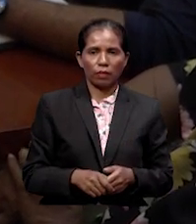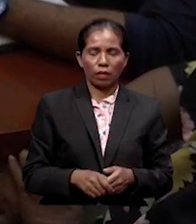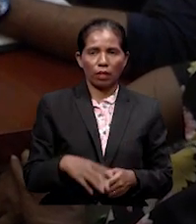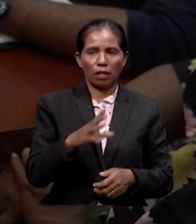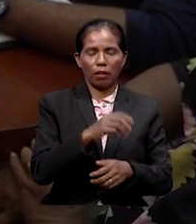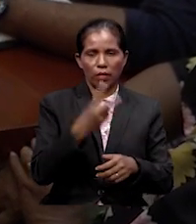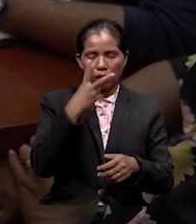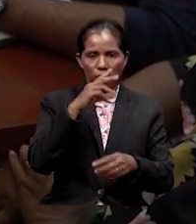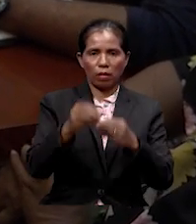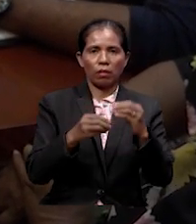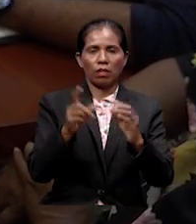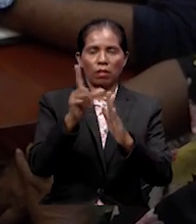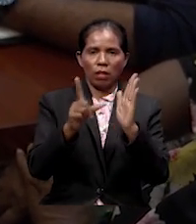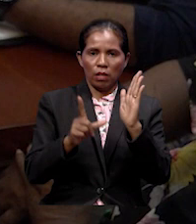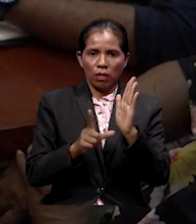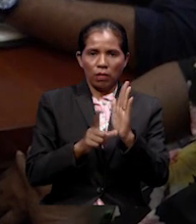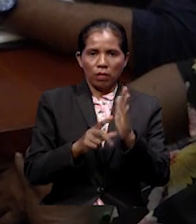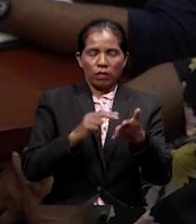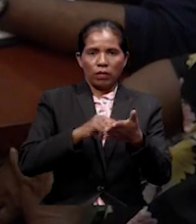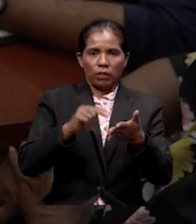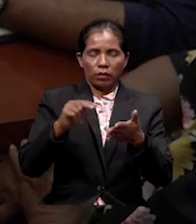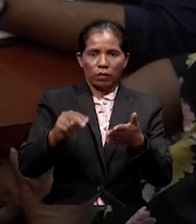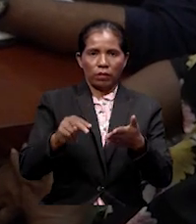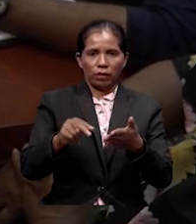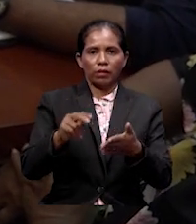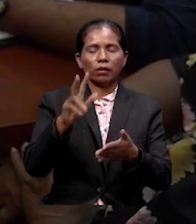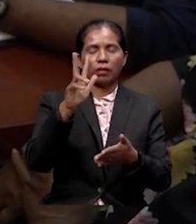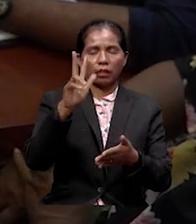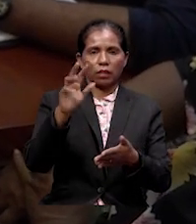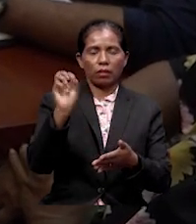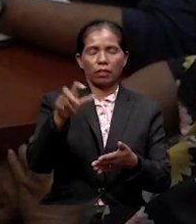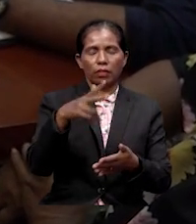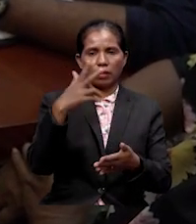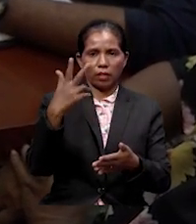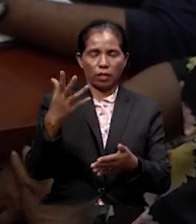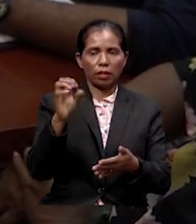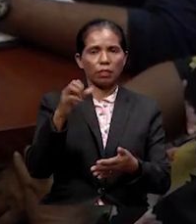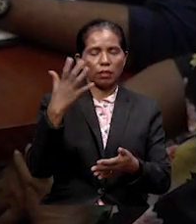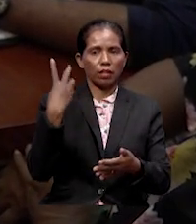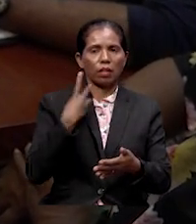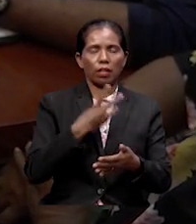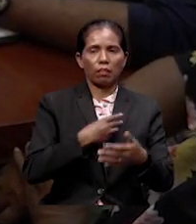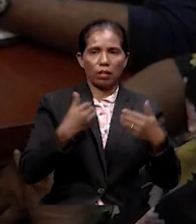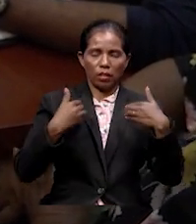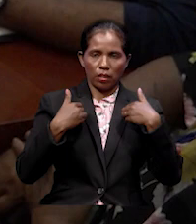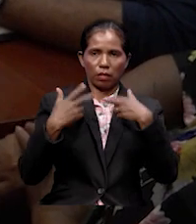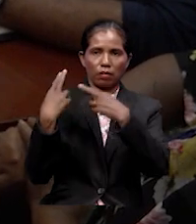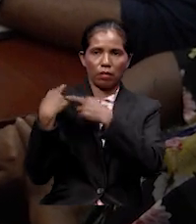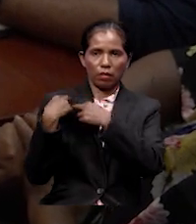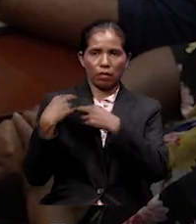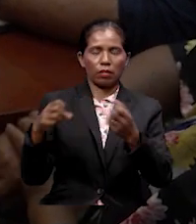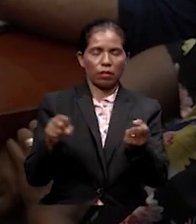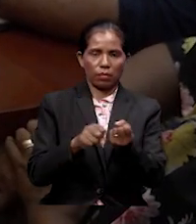nia baseia ba decreto lei nomor 13/2015 ami iha obrigação